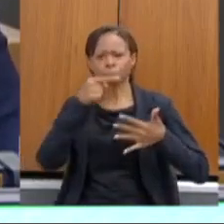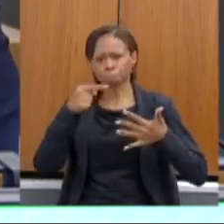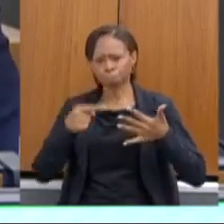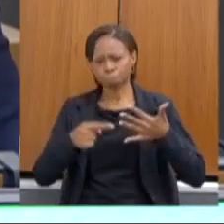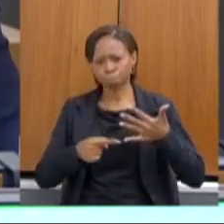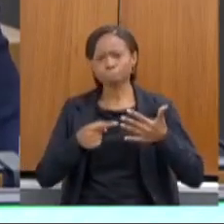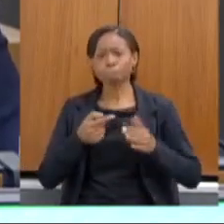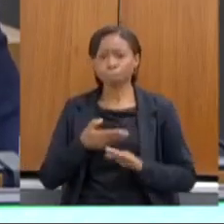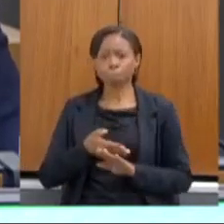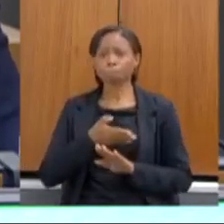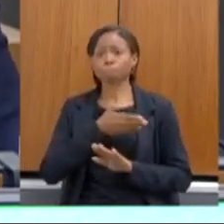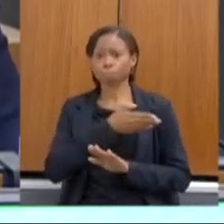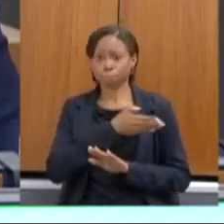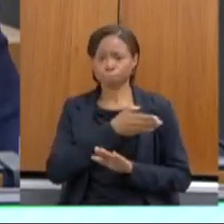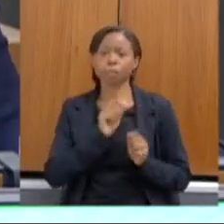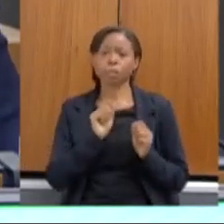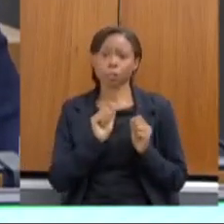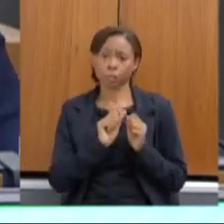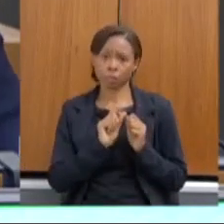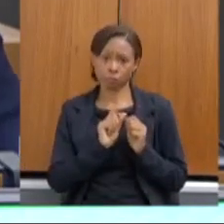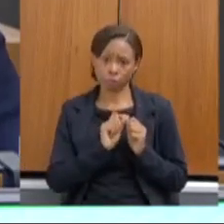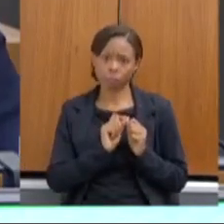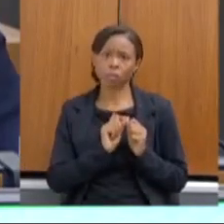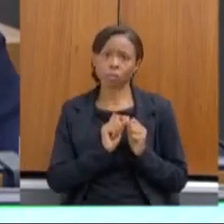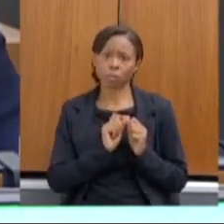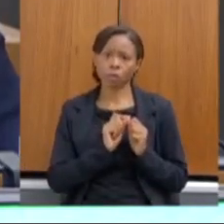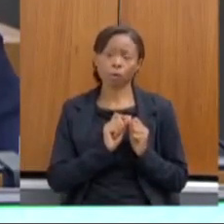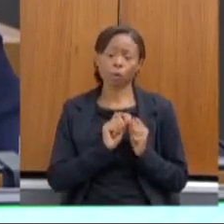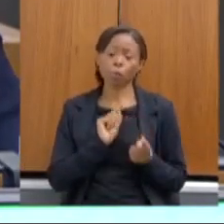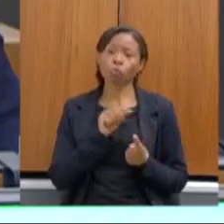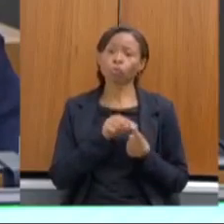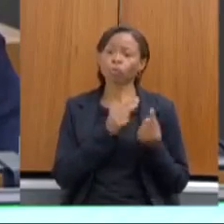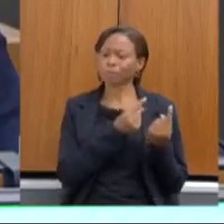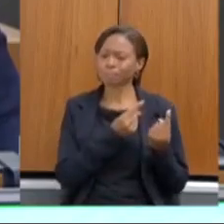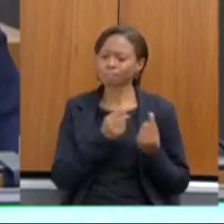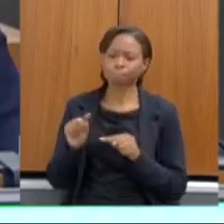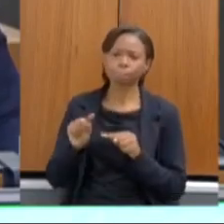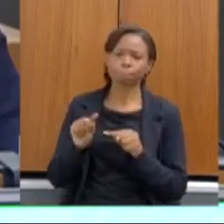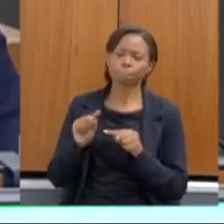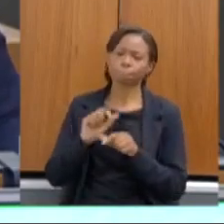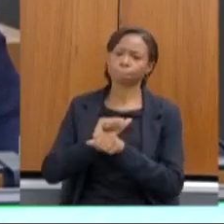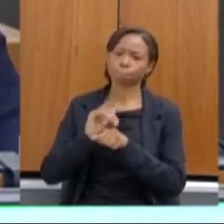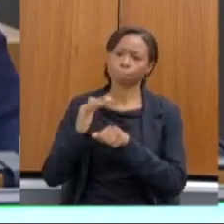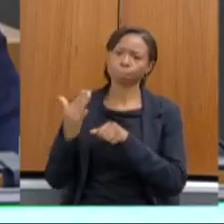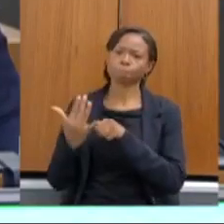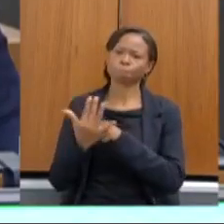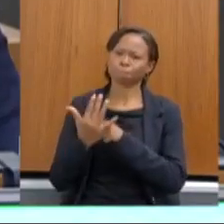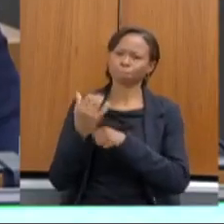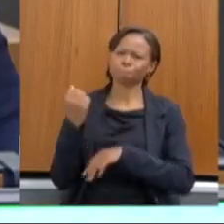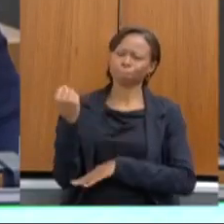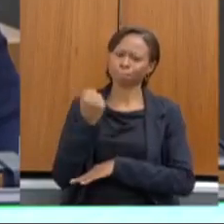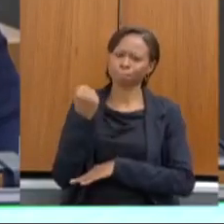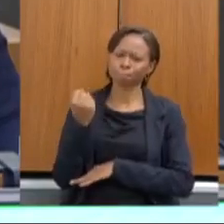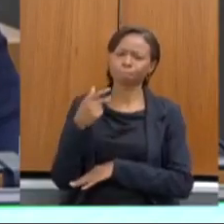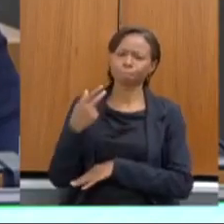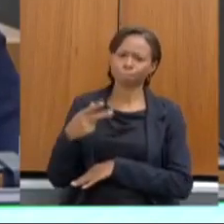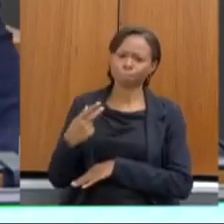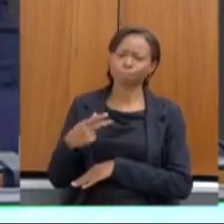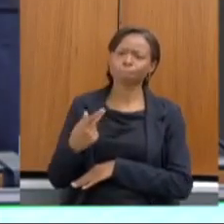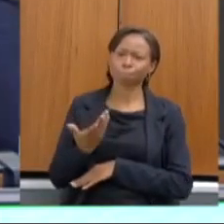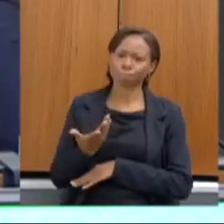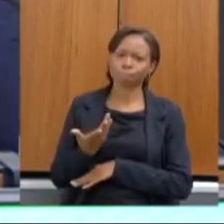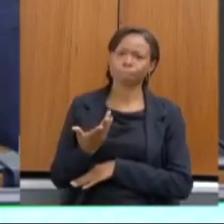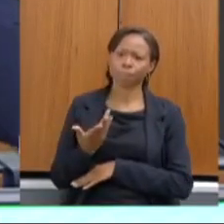tivemos feito para combater uma pandemia que dá